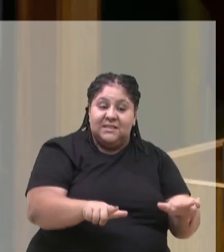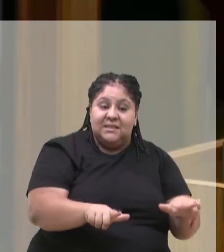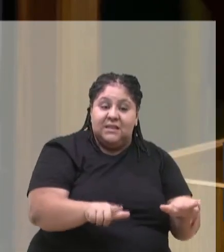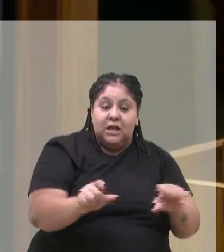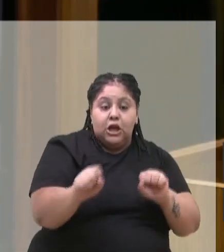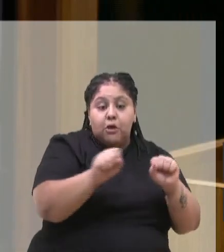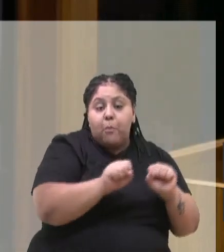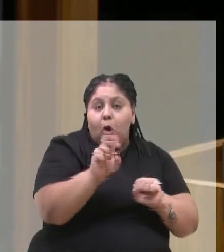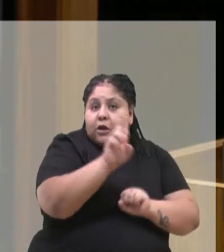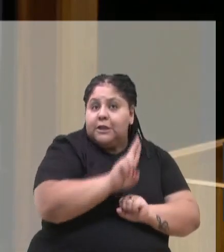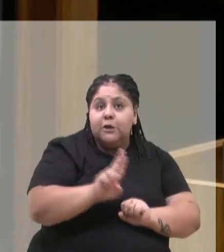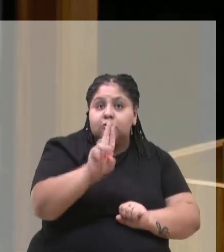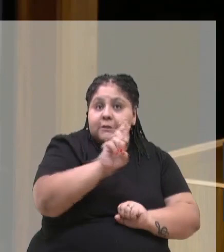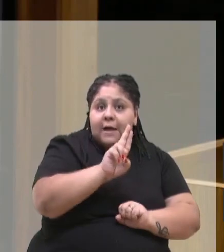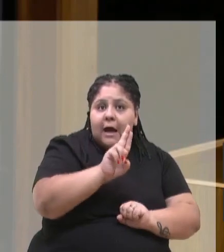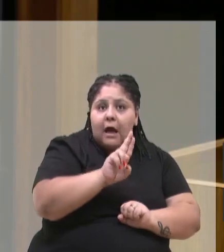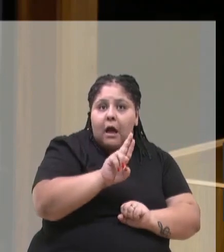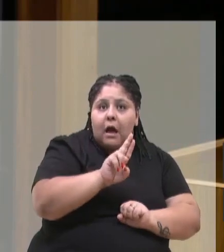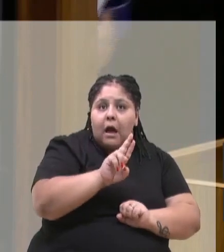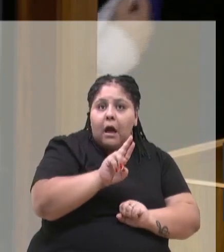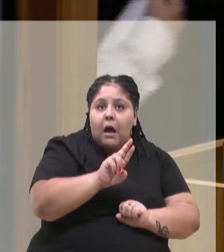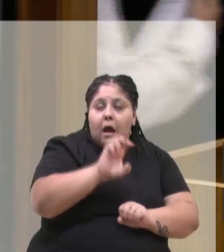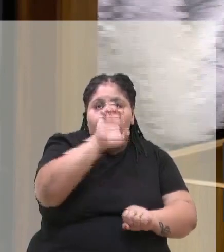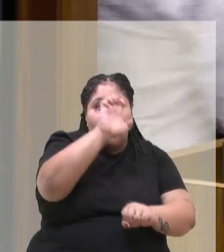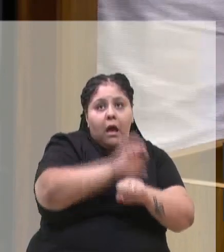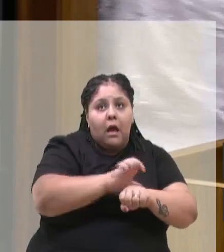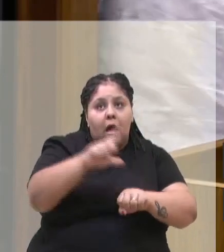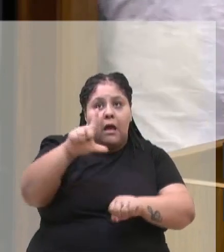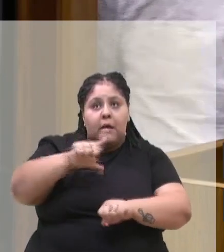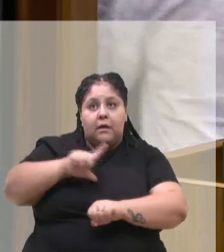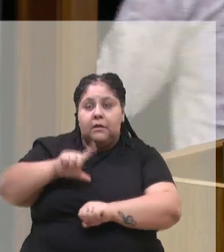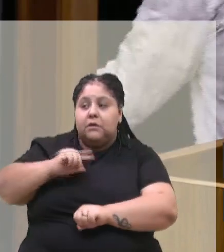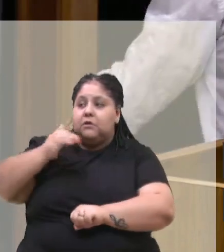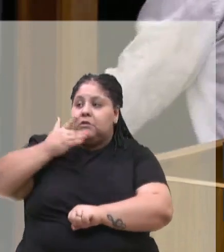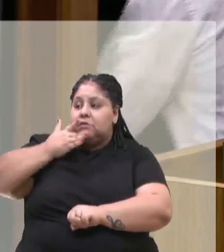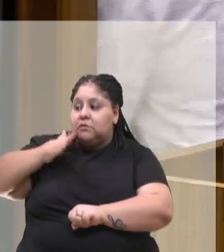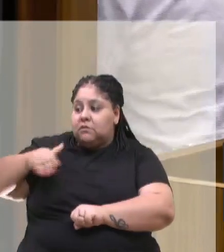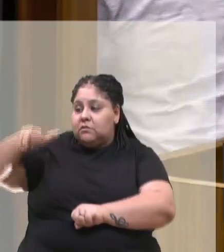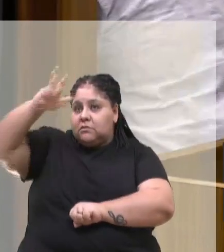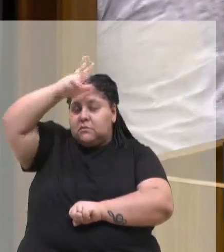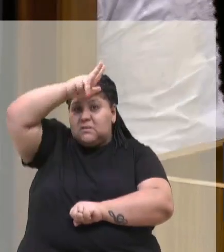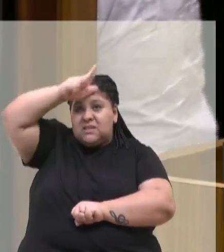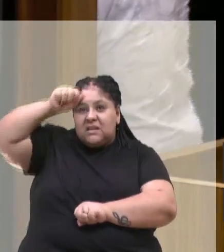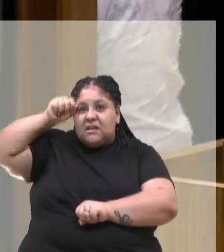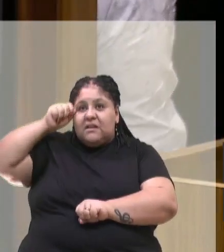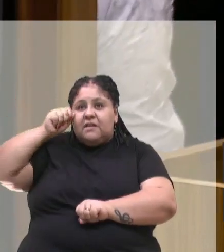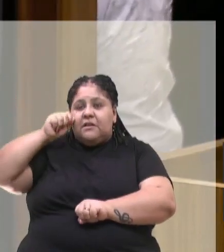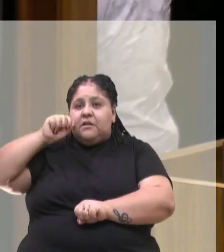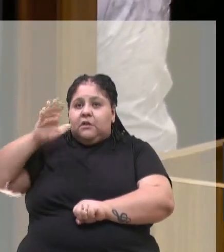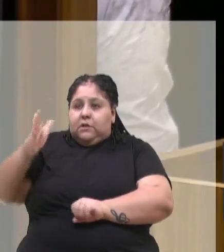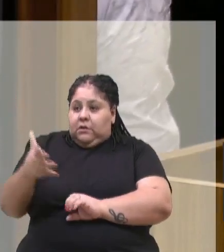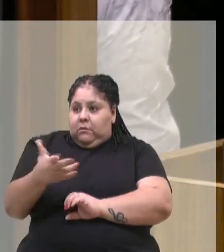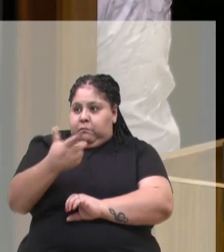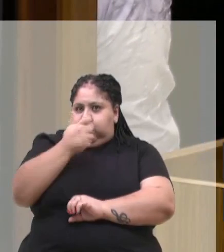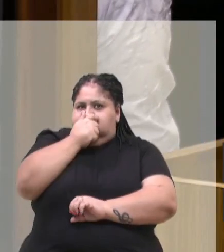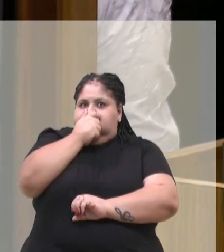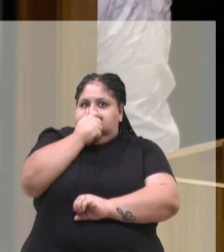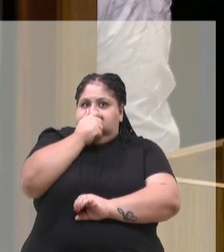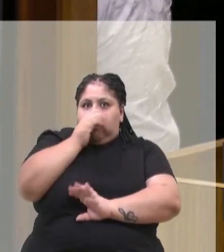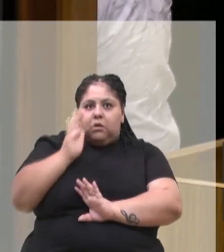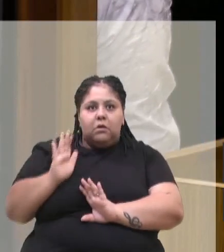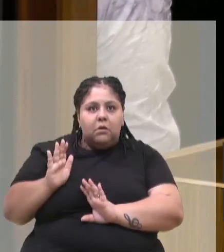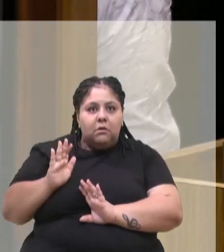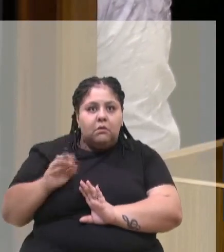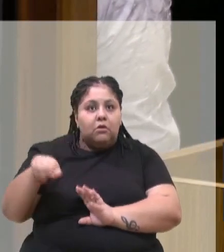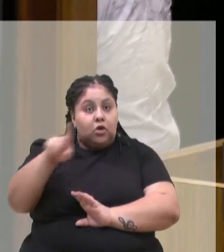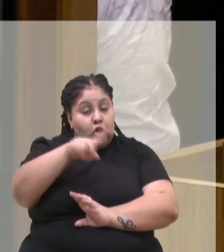rede estadual e nós temos as nossas escolas municipais abarrotadas, nós precisamos ter